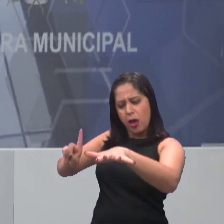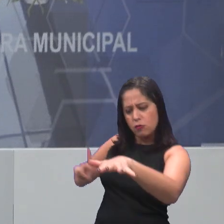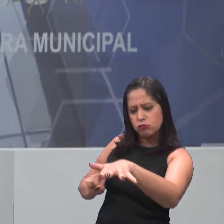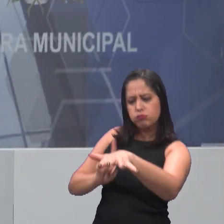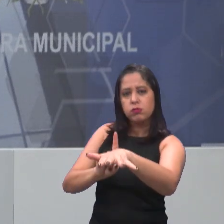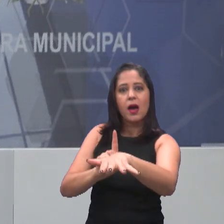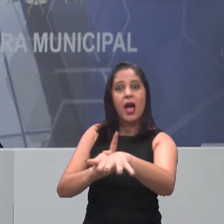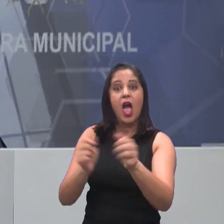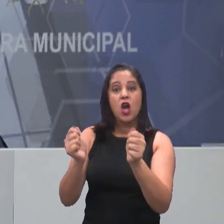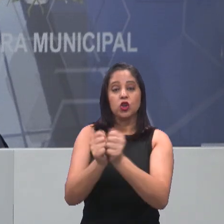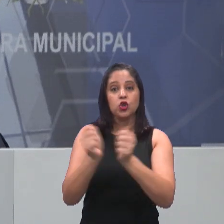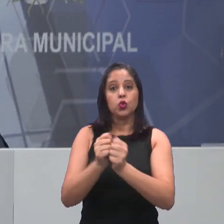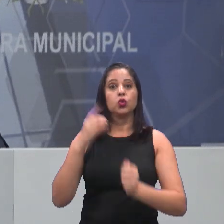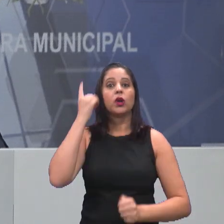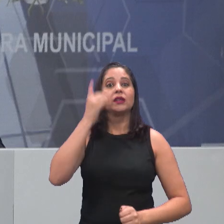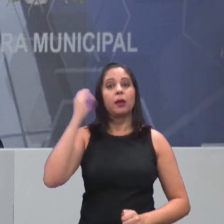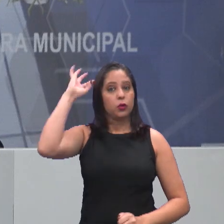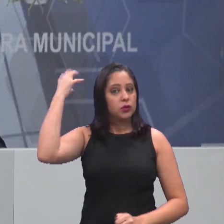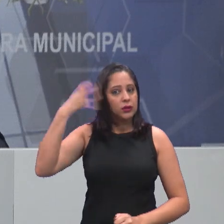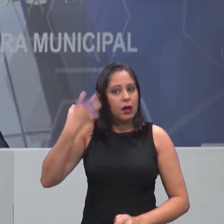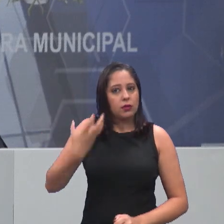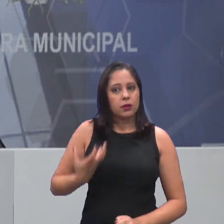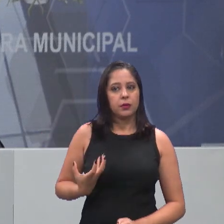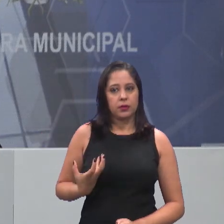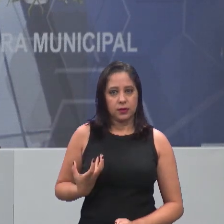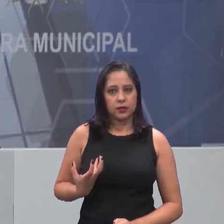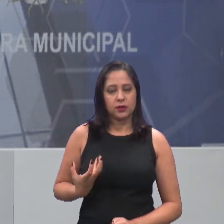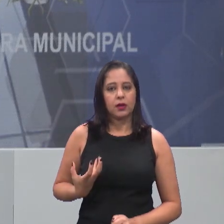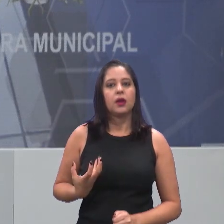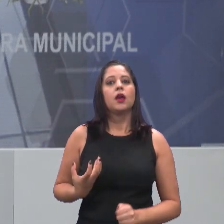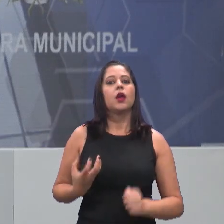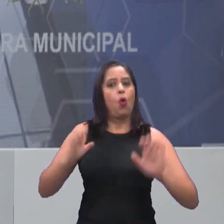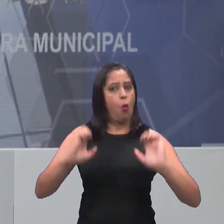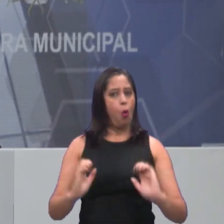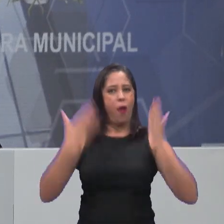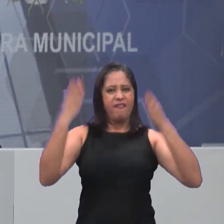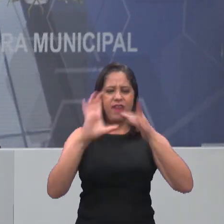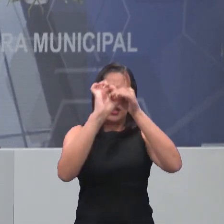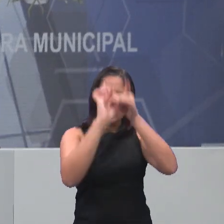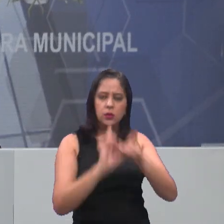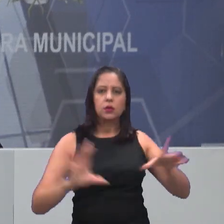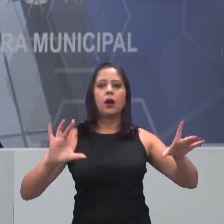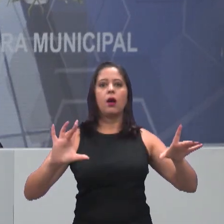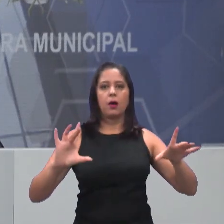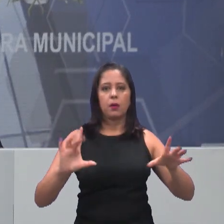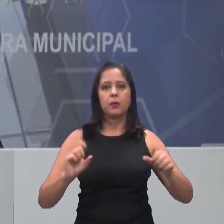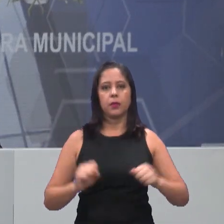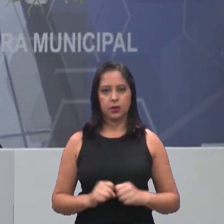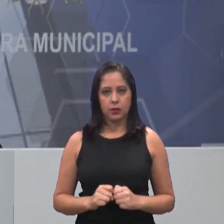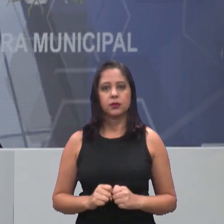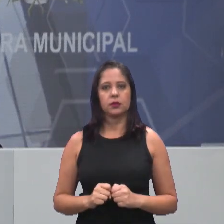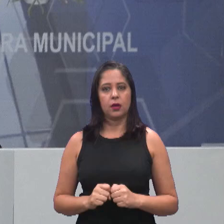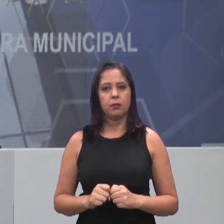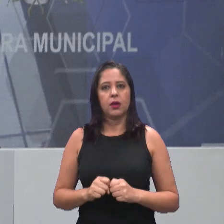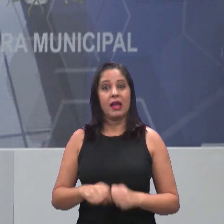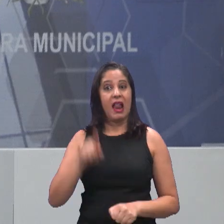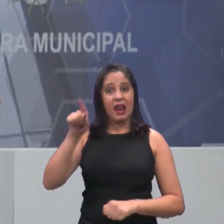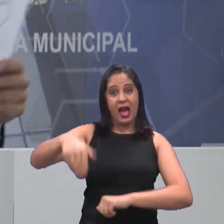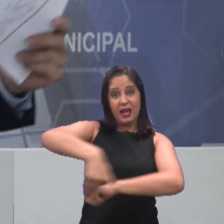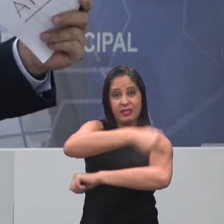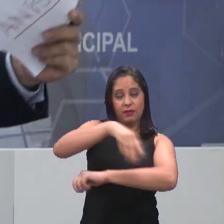da deputada Letícia Aguiar, do maior ato democrático dos últimos anos. Estivemos na Avenida